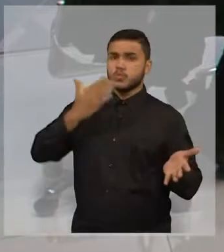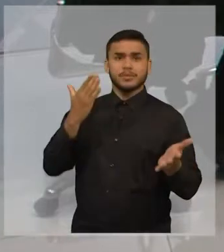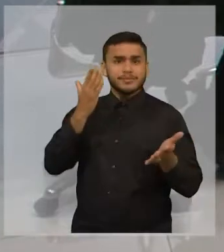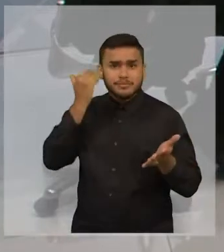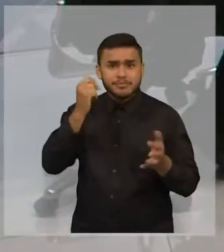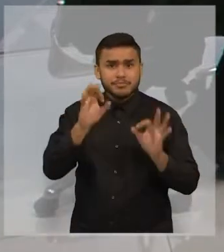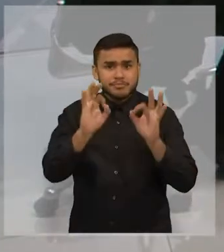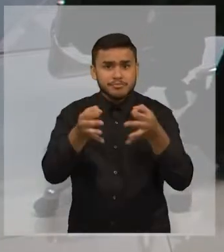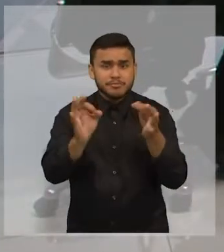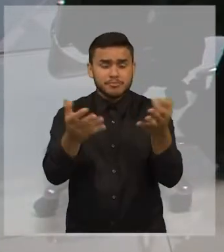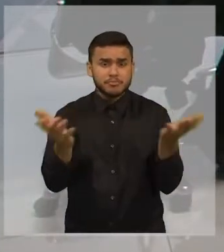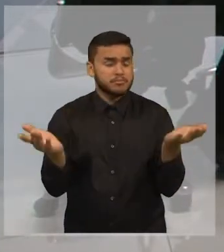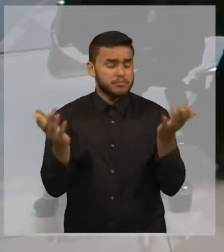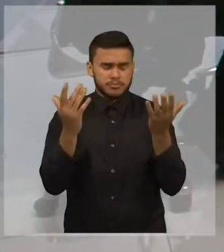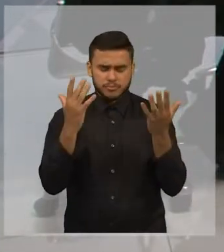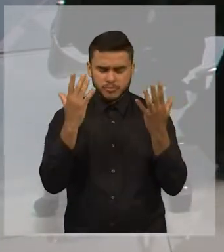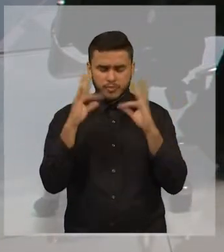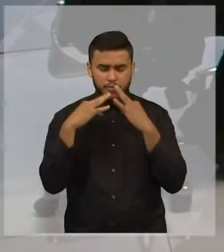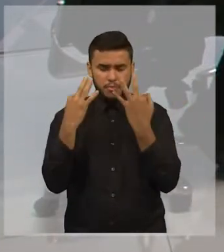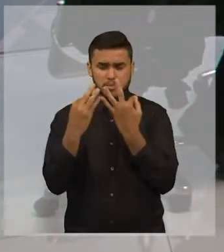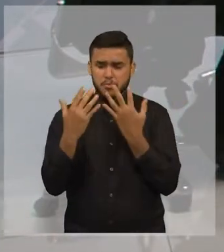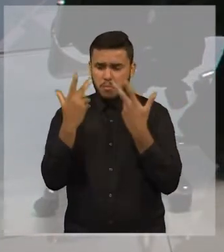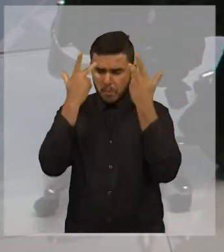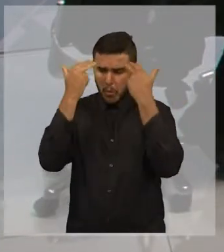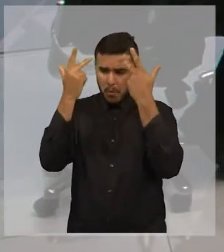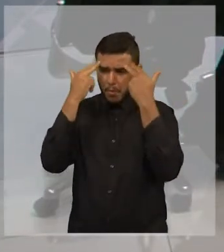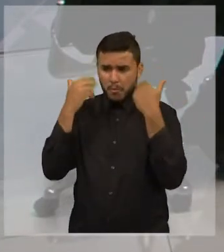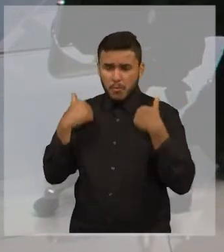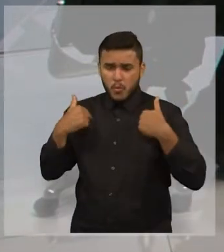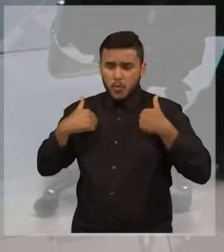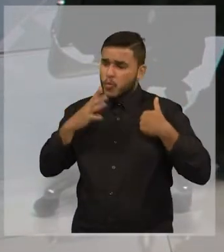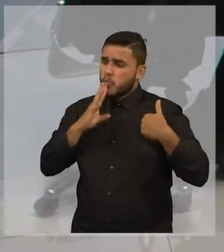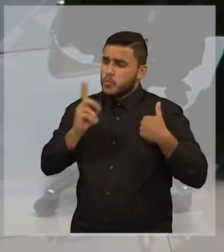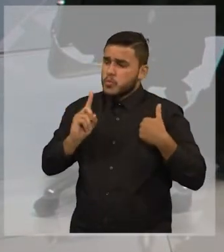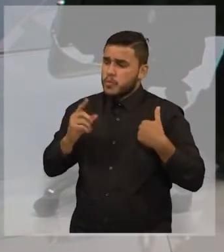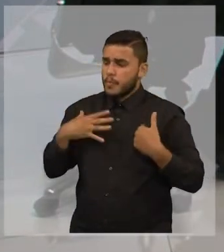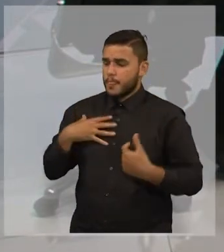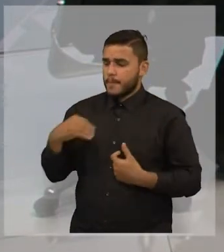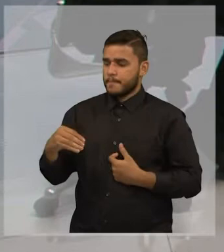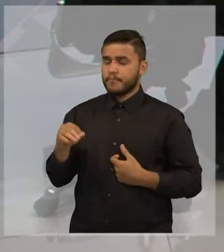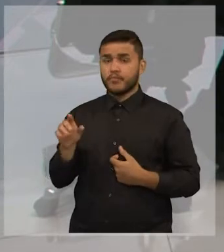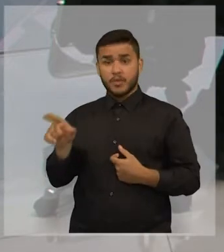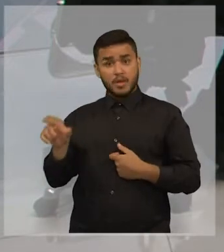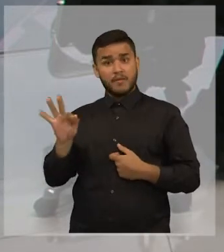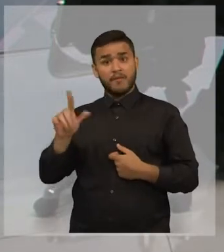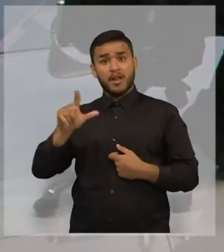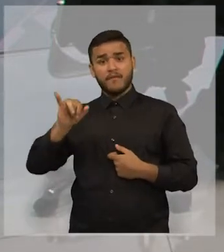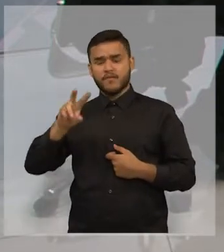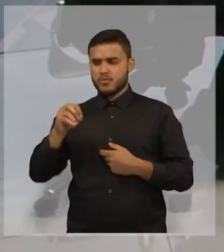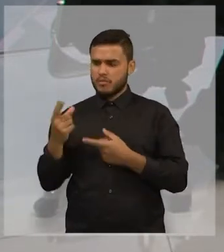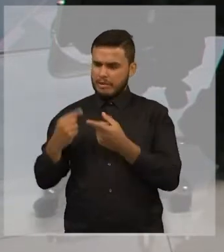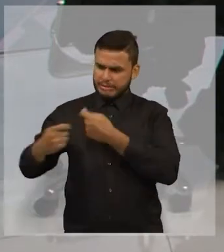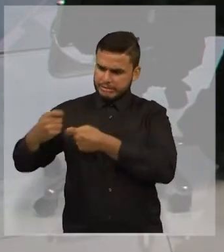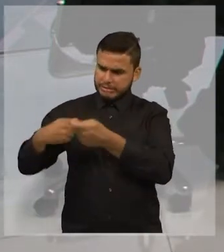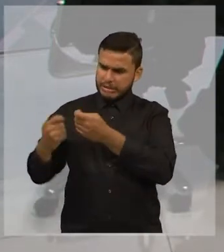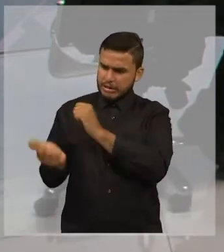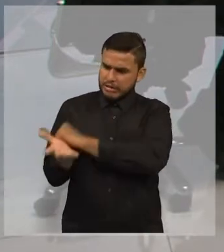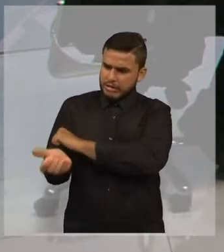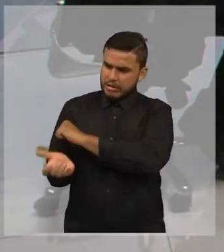sem a gente saber, de vez em quando a gente está tomando susto, todo mundo tem filho. É plausível que ele não conhecesse essas traquinagens do